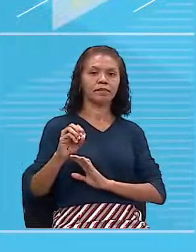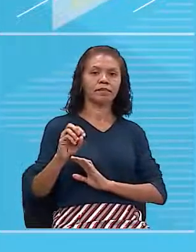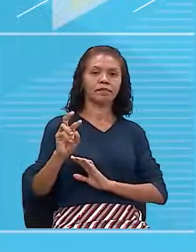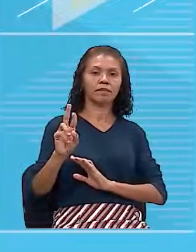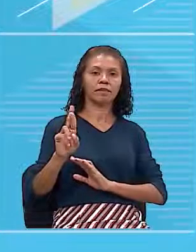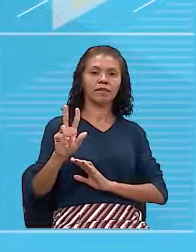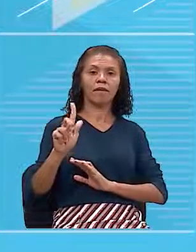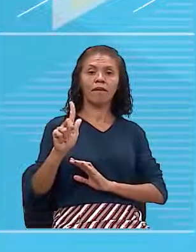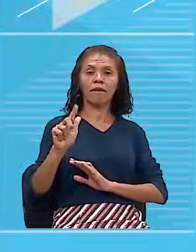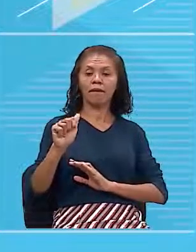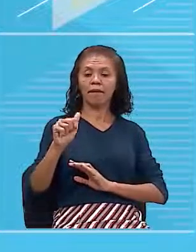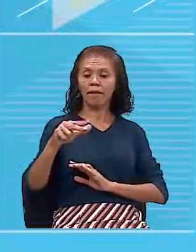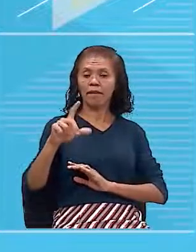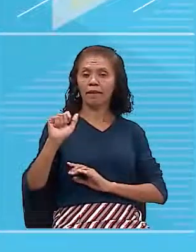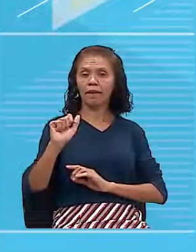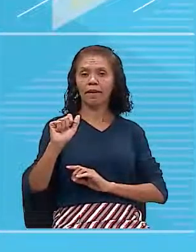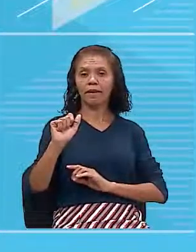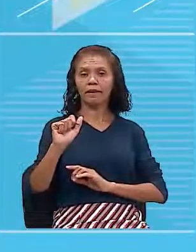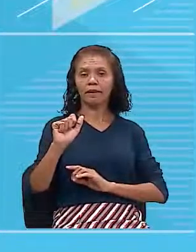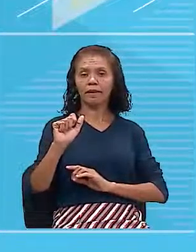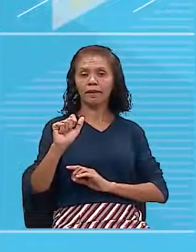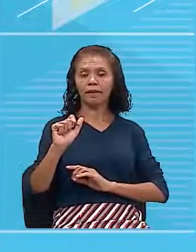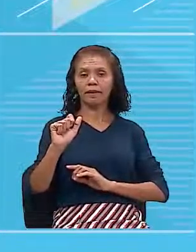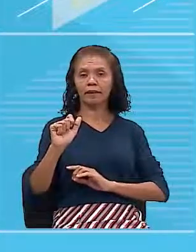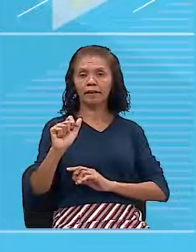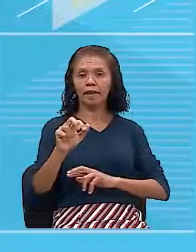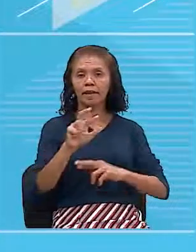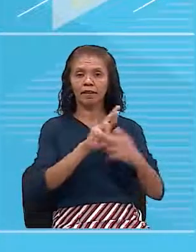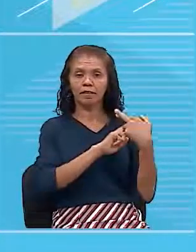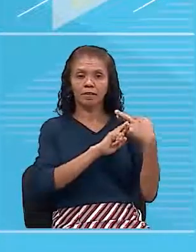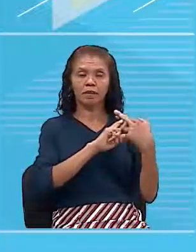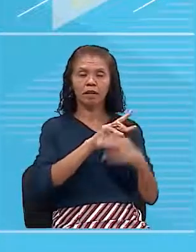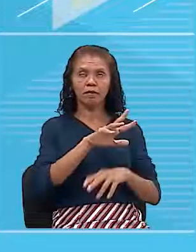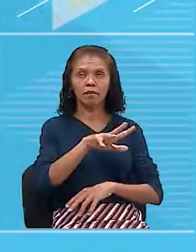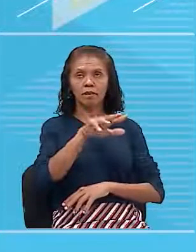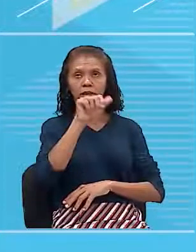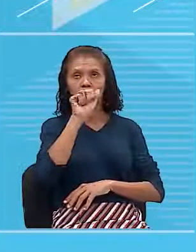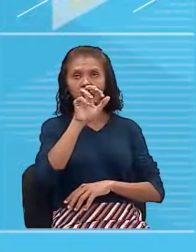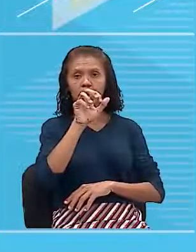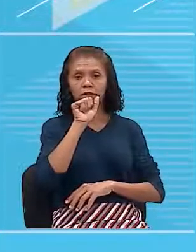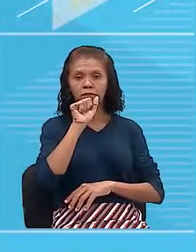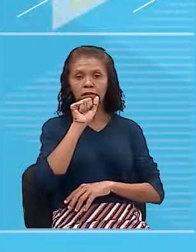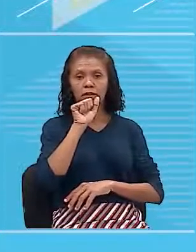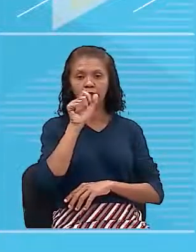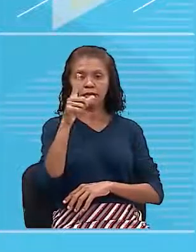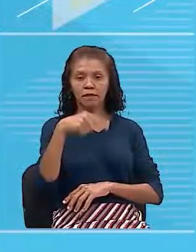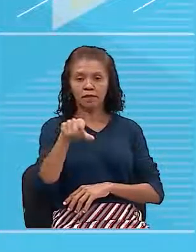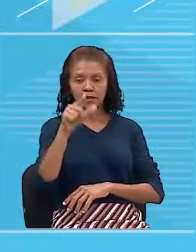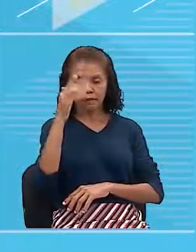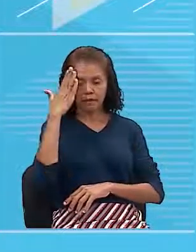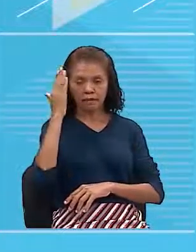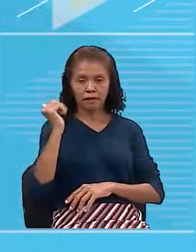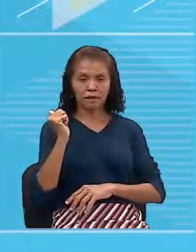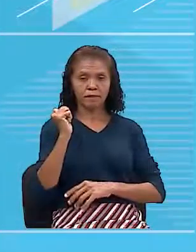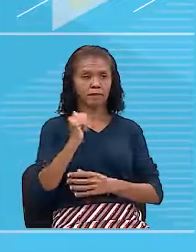respiração em qual a organela responsável pela respiração